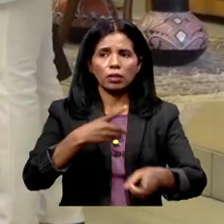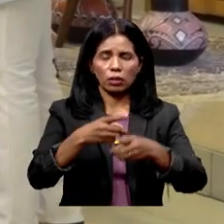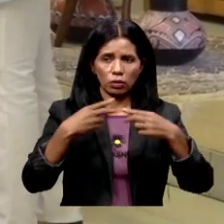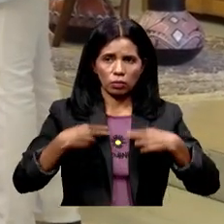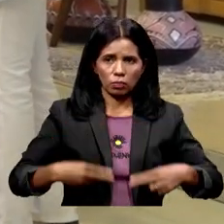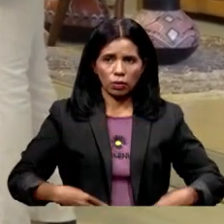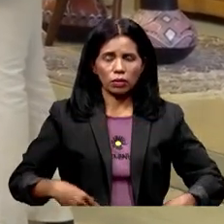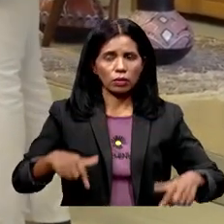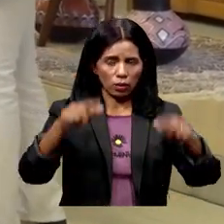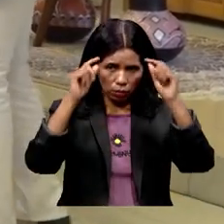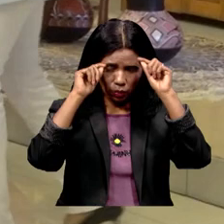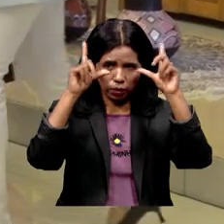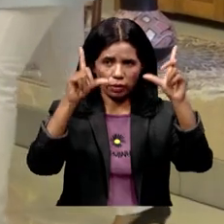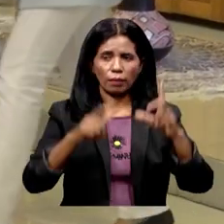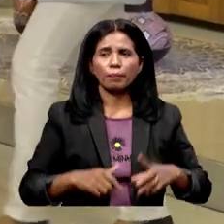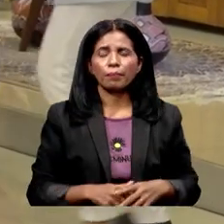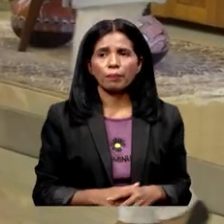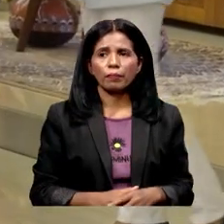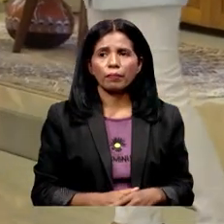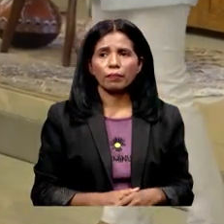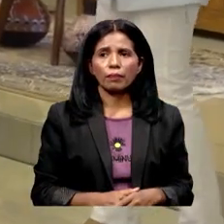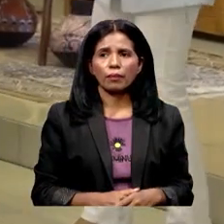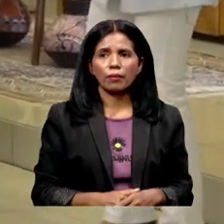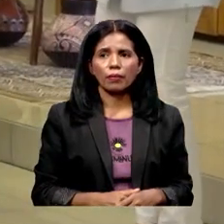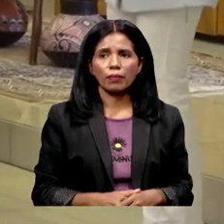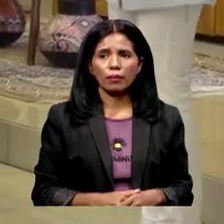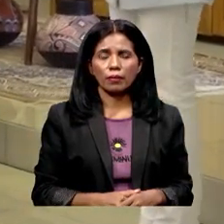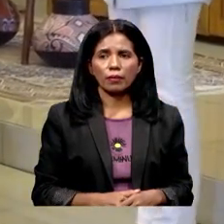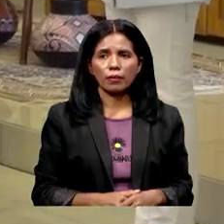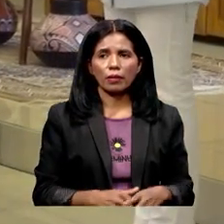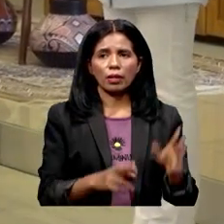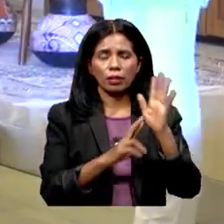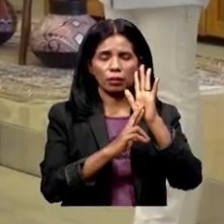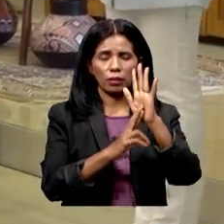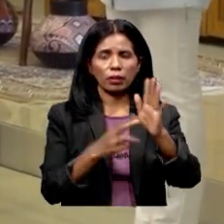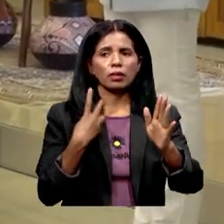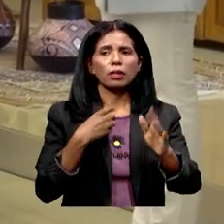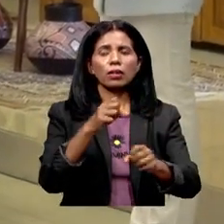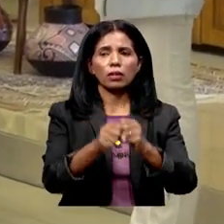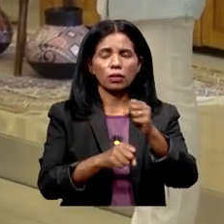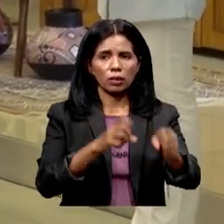Timor Leste. Timor representa ne etnia sociedade tomak